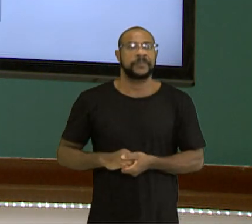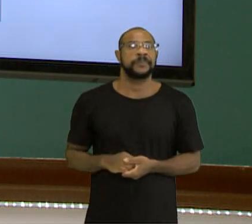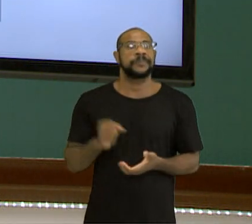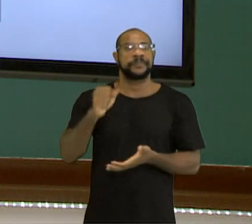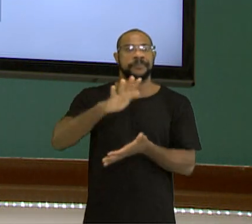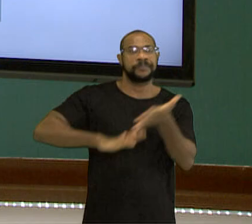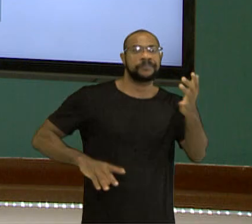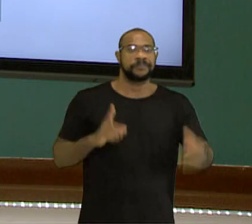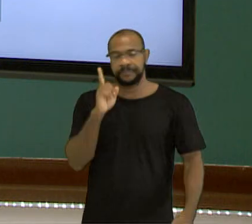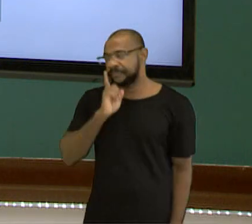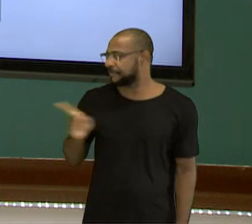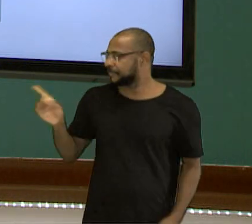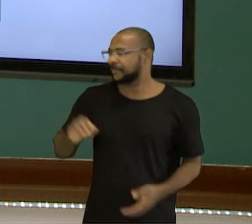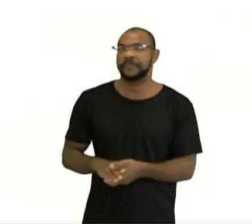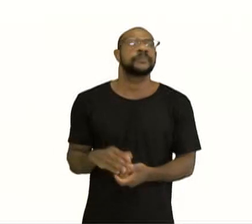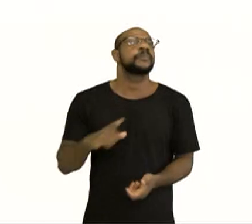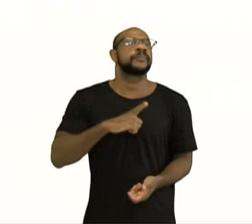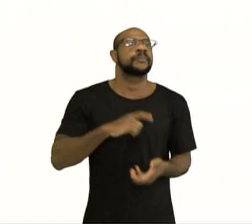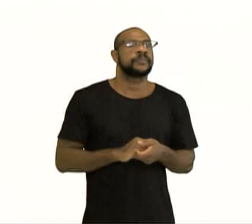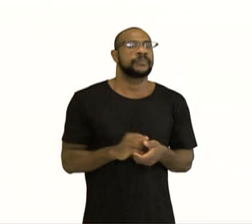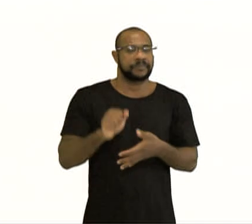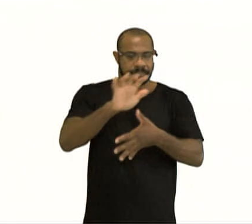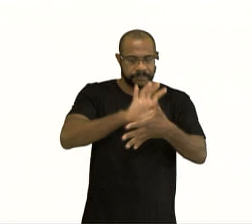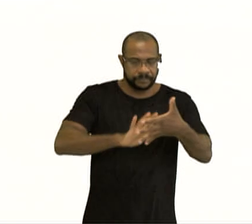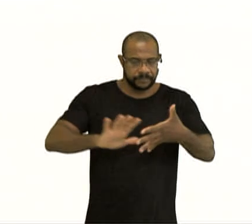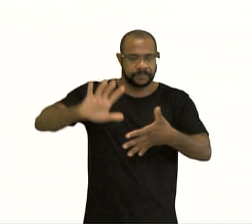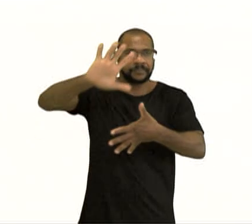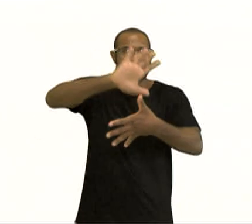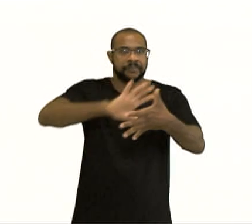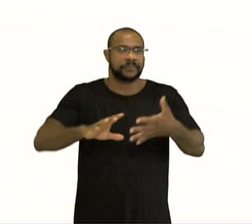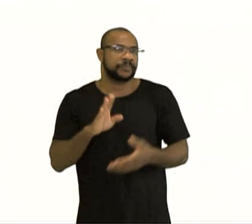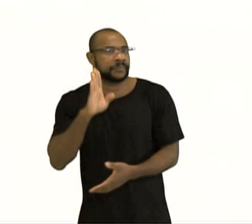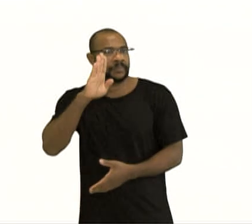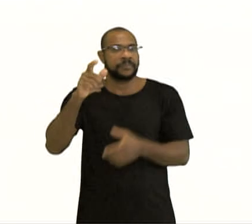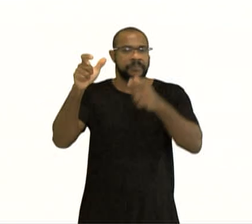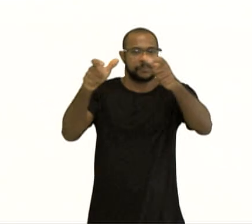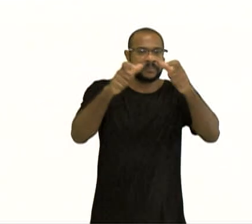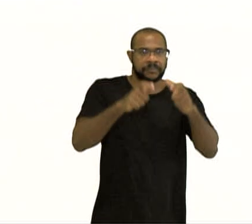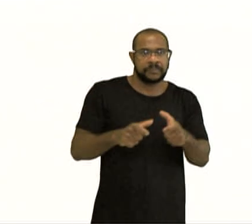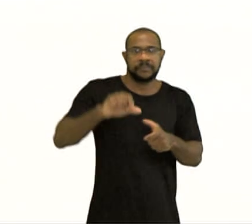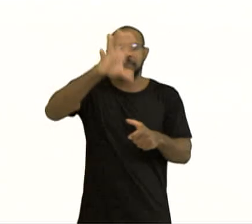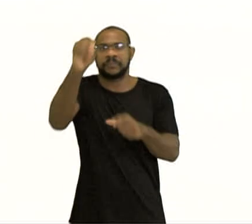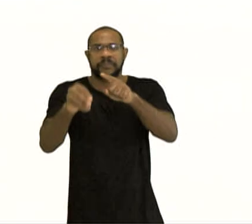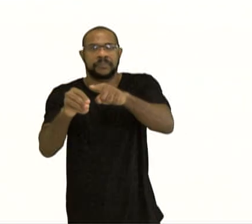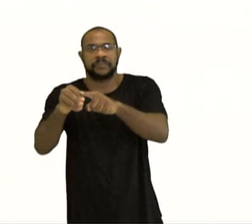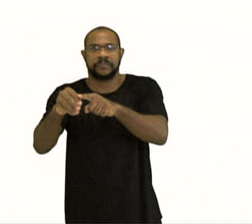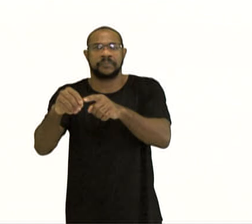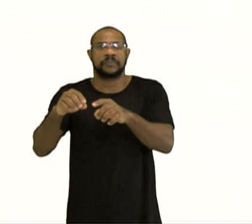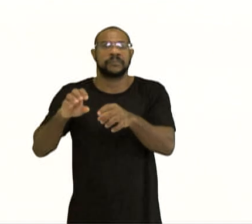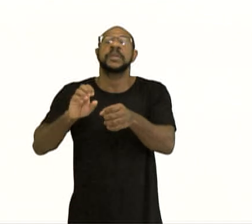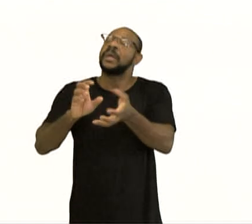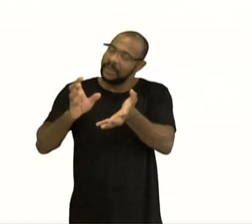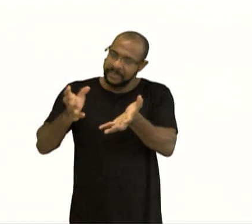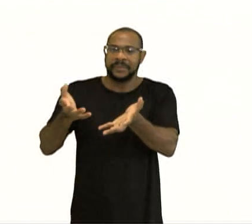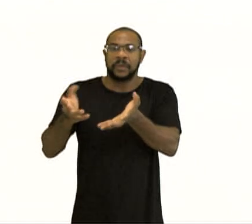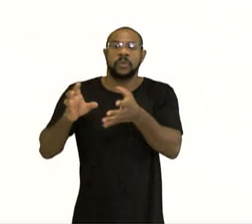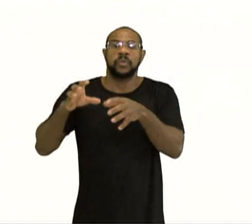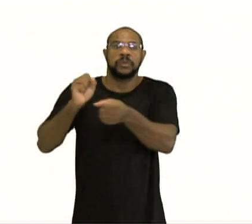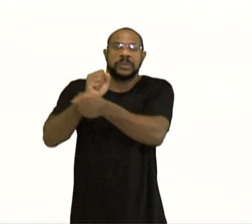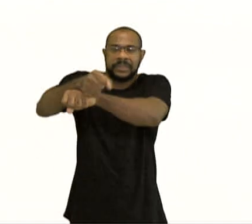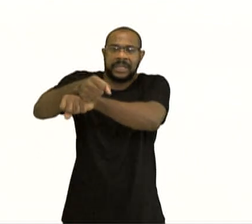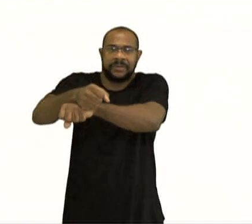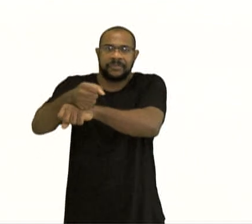atividade, Aqui nós temos esse mapa, então as principais regiões africanas de onde saíam os escravos para a América,